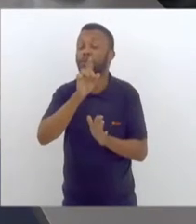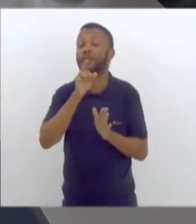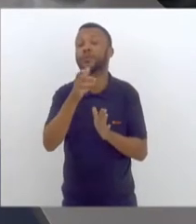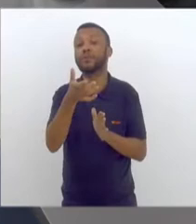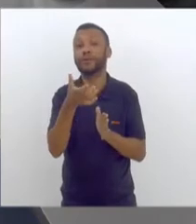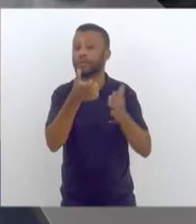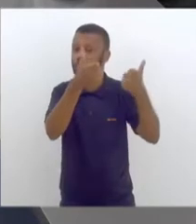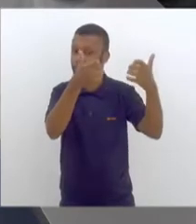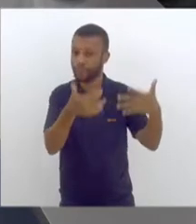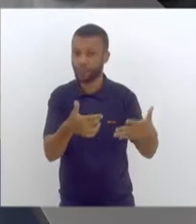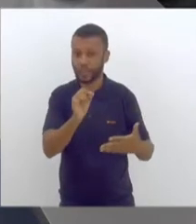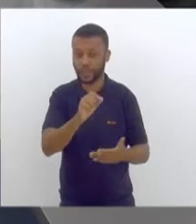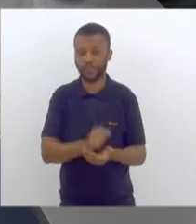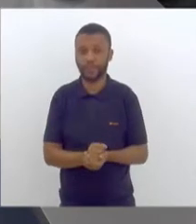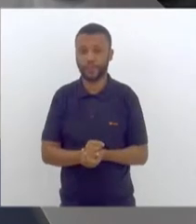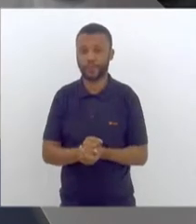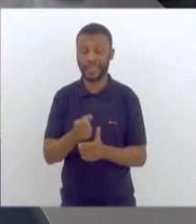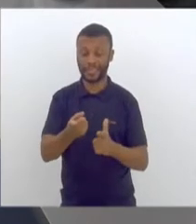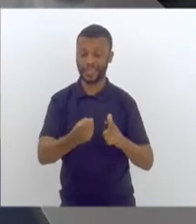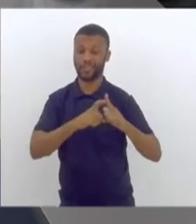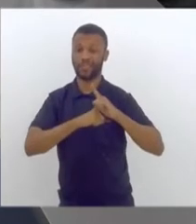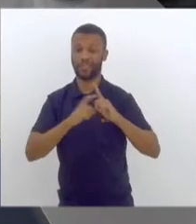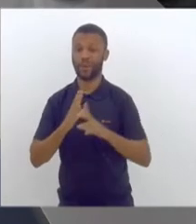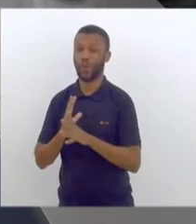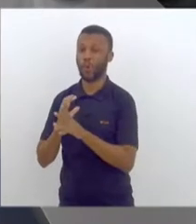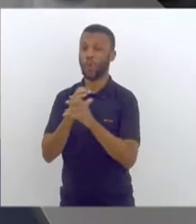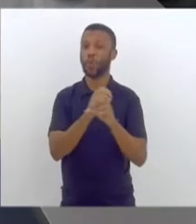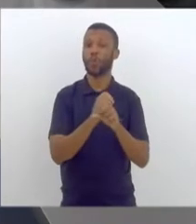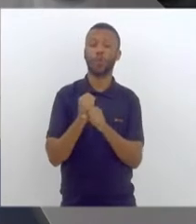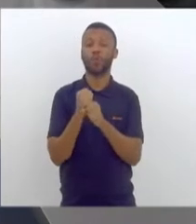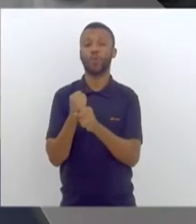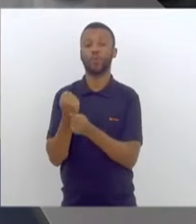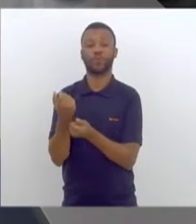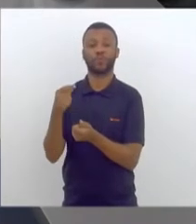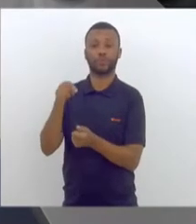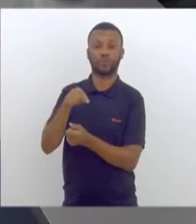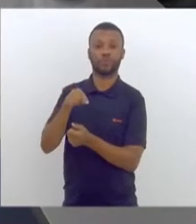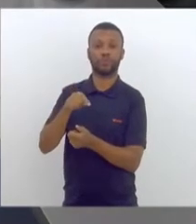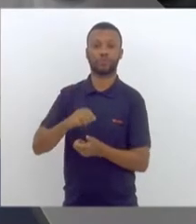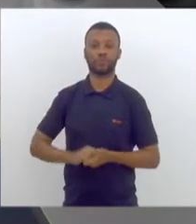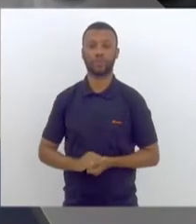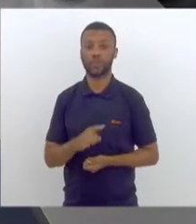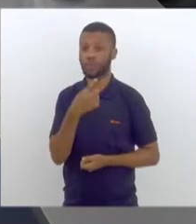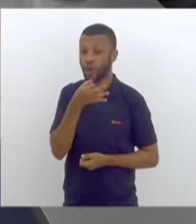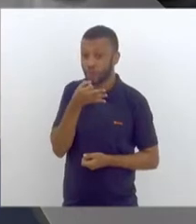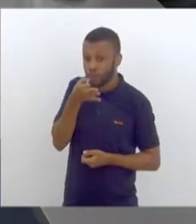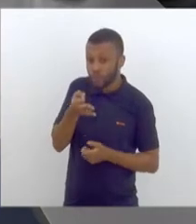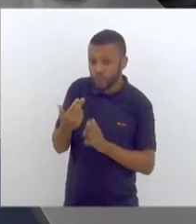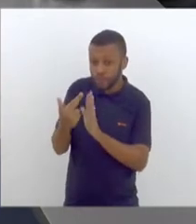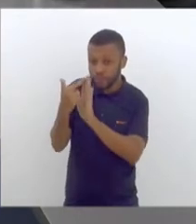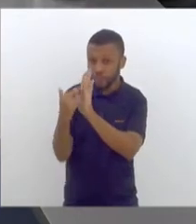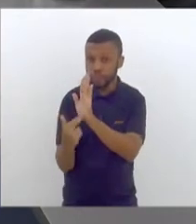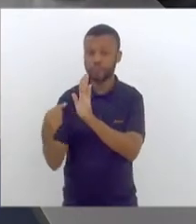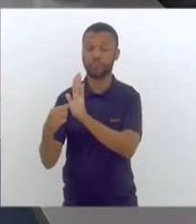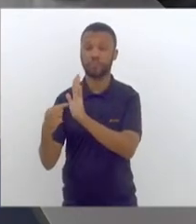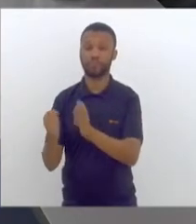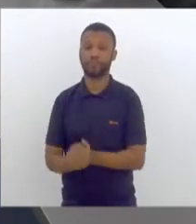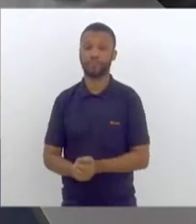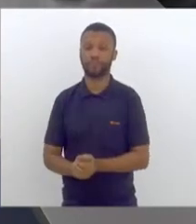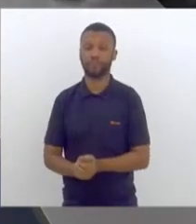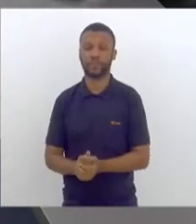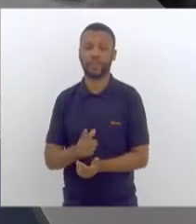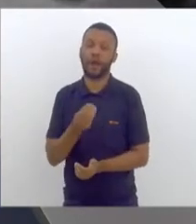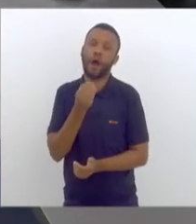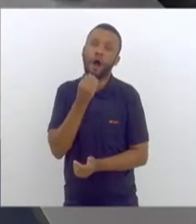se no estoque da dívida que a Stephanie colocou que teria evidentemente